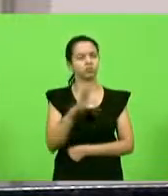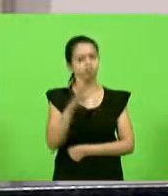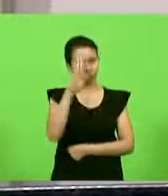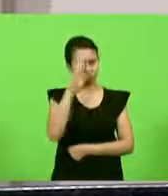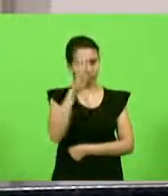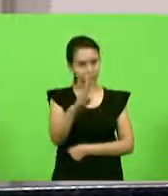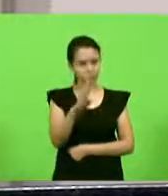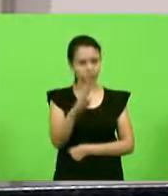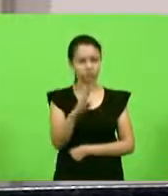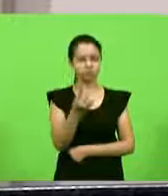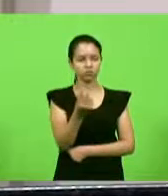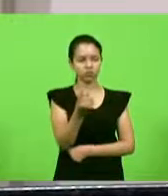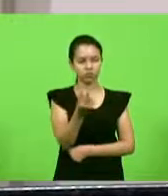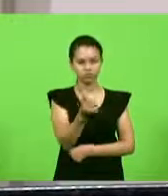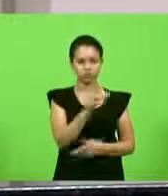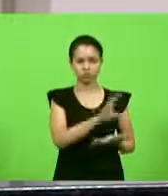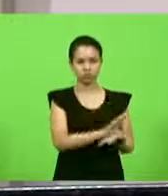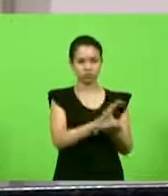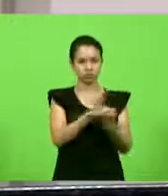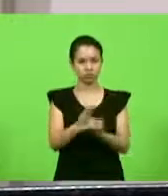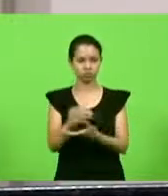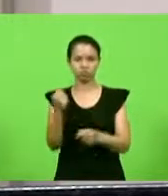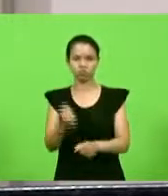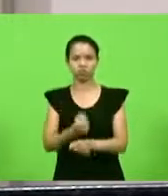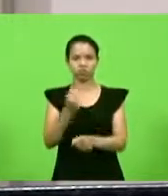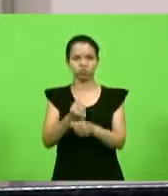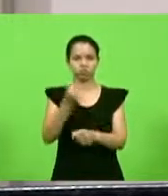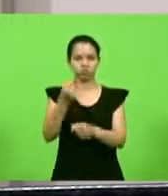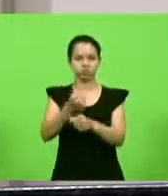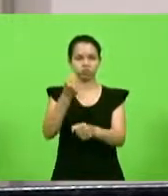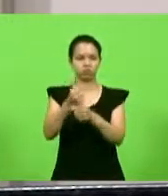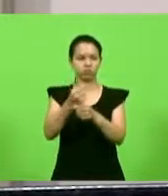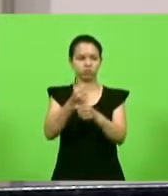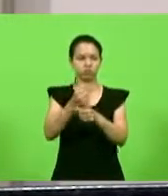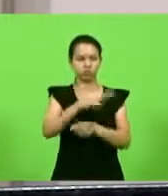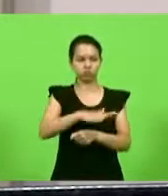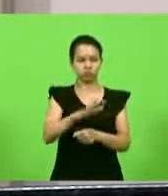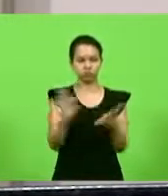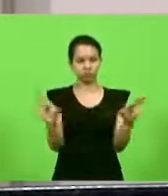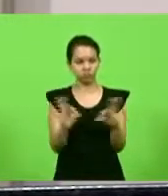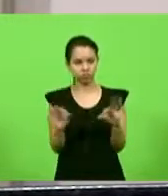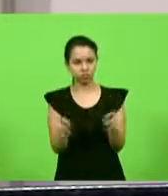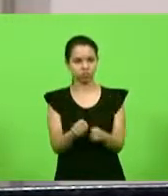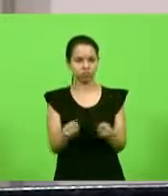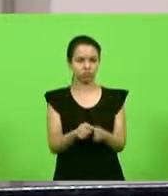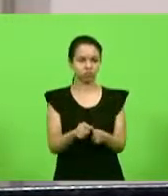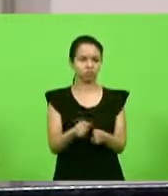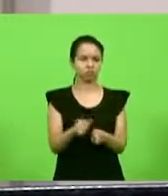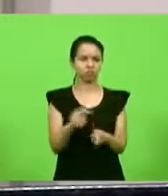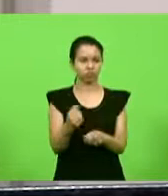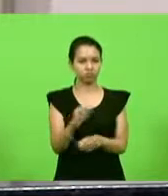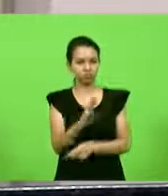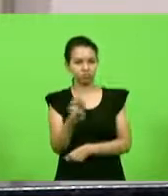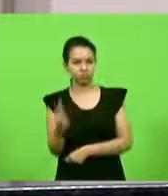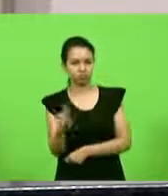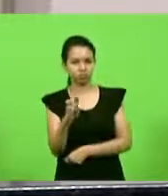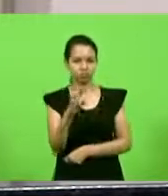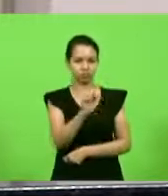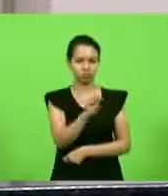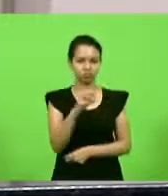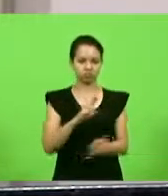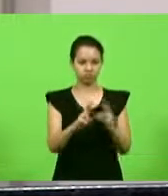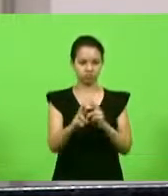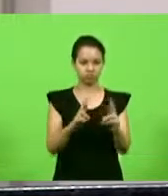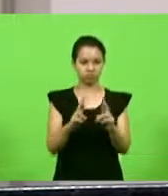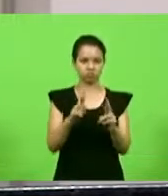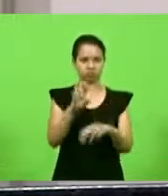tira recurso das obras das BRs, das SCs estaduais, onde tem